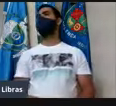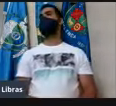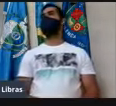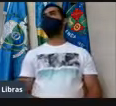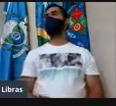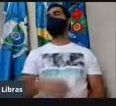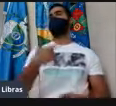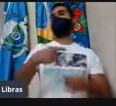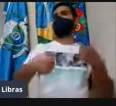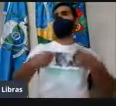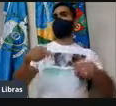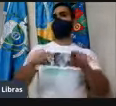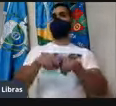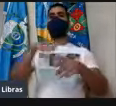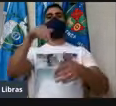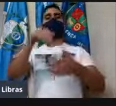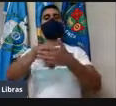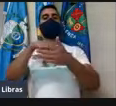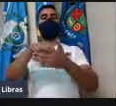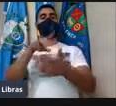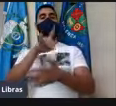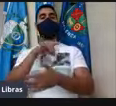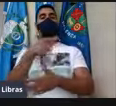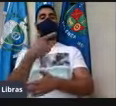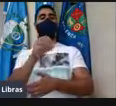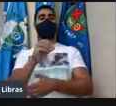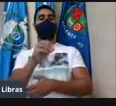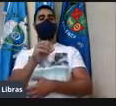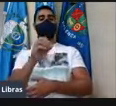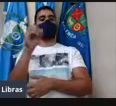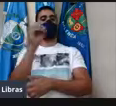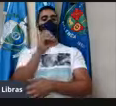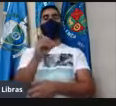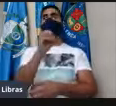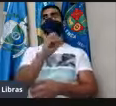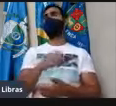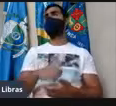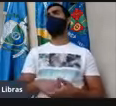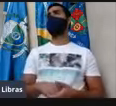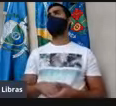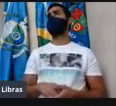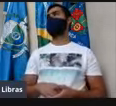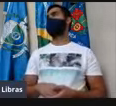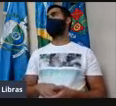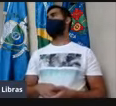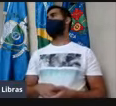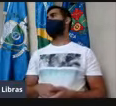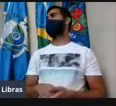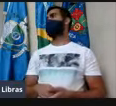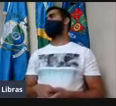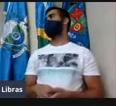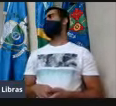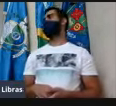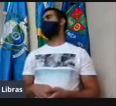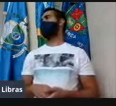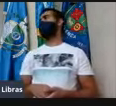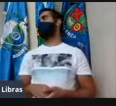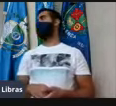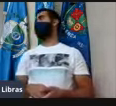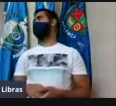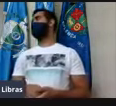segunda discussão e a votação é para o dia 20 de outubro. Quero fazer a última chamada, vereador